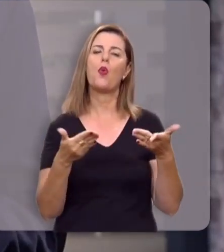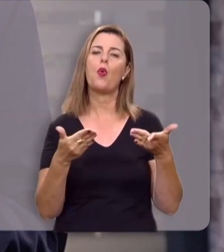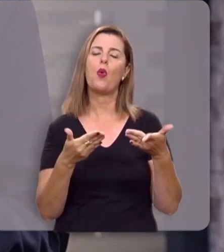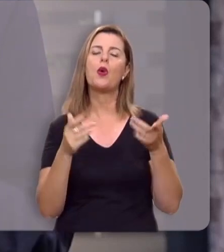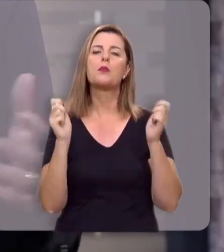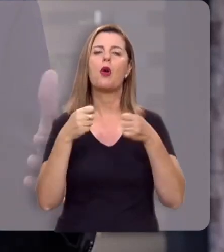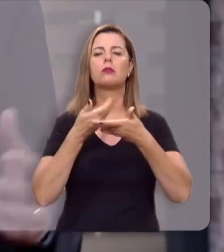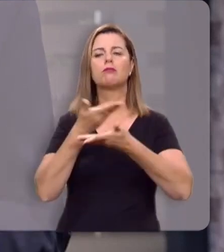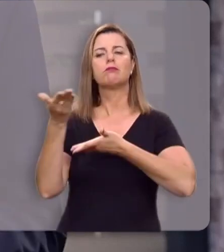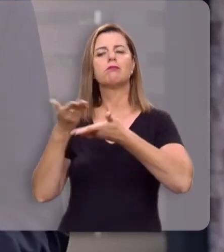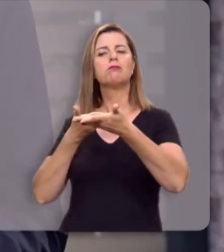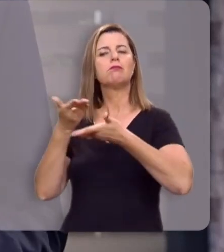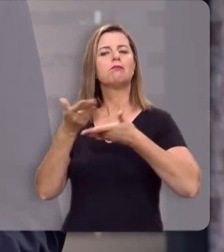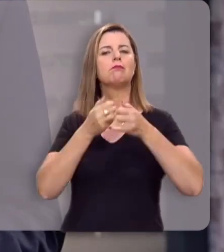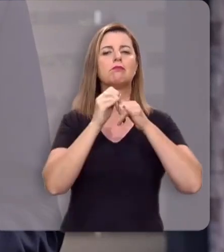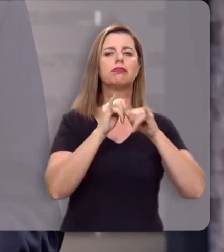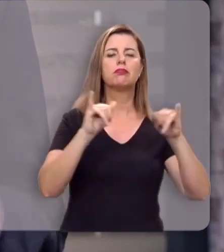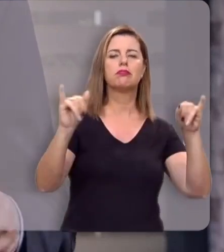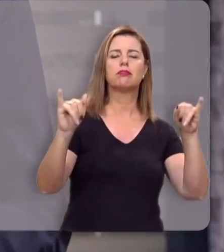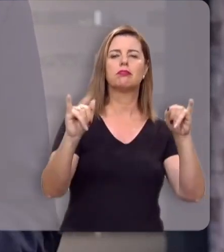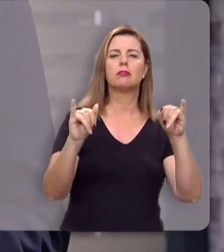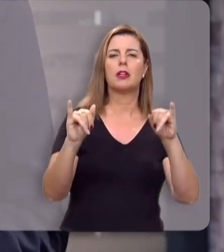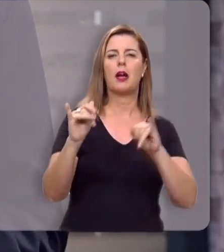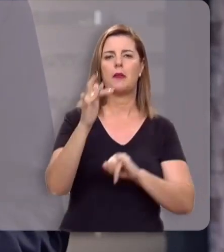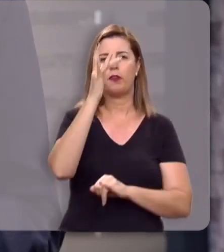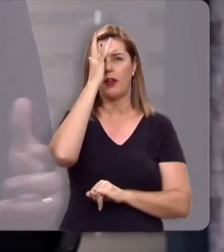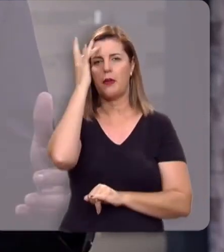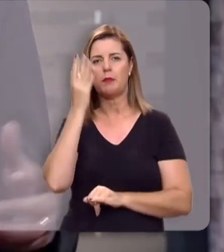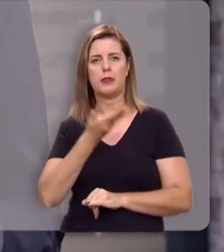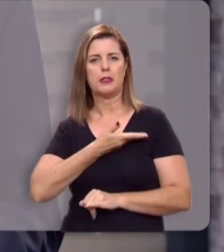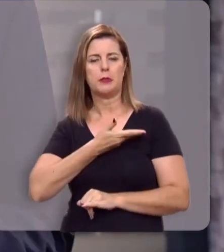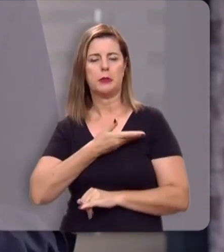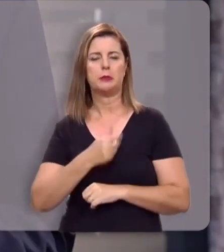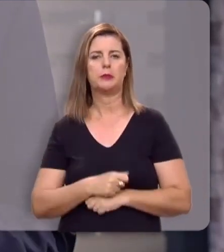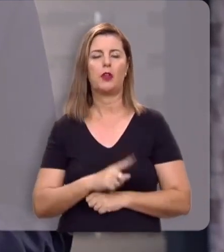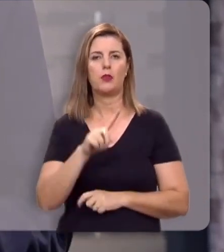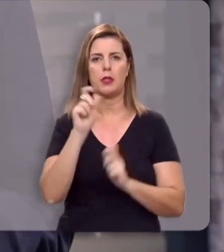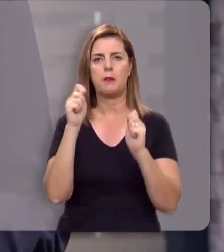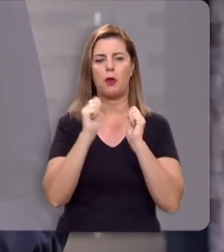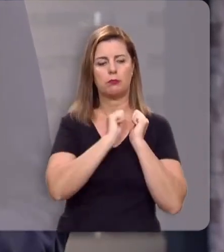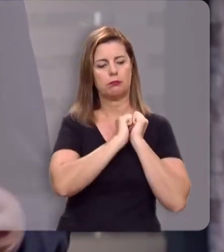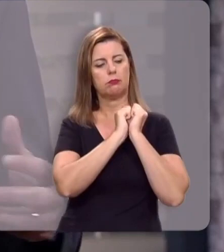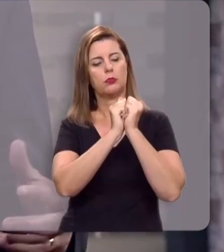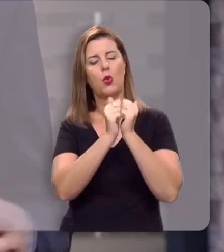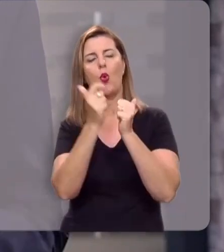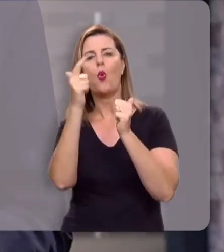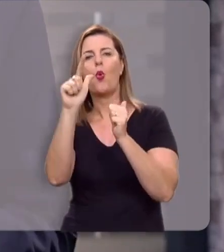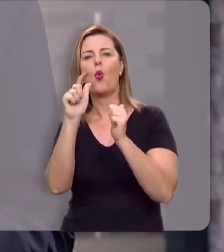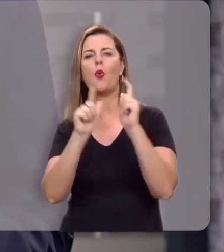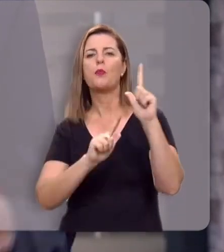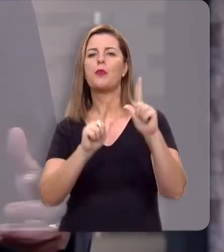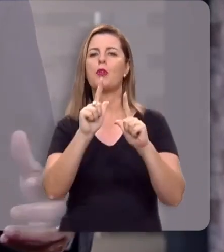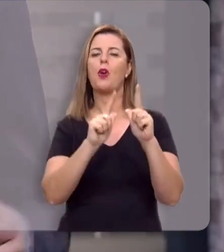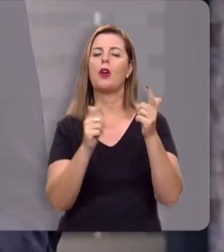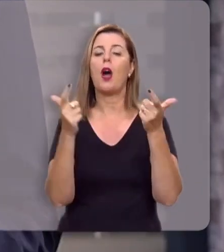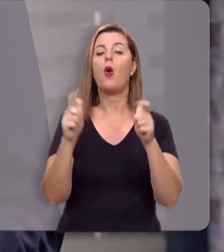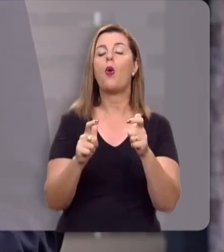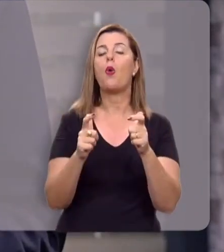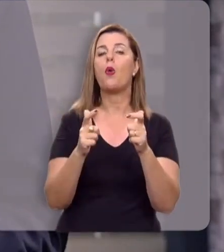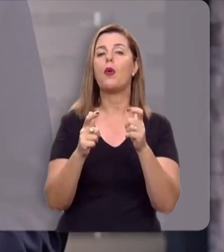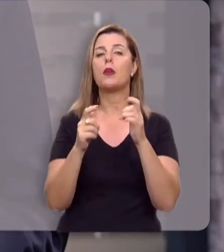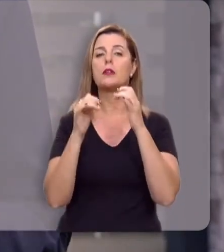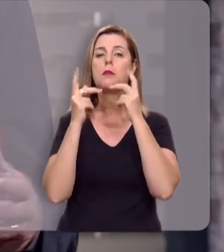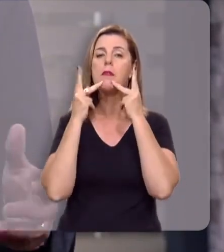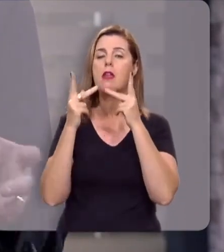você possa compartilhar com quem você quiser. Se você quiser também acompanhar outros programas onde a mensagem